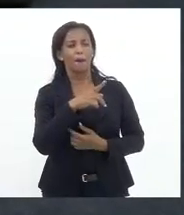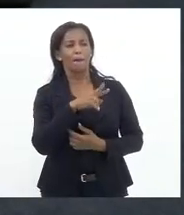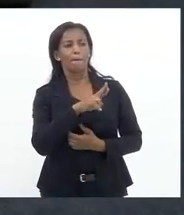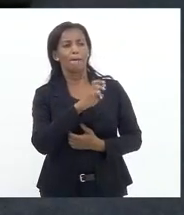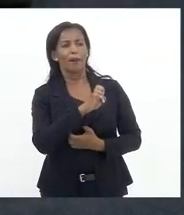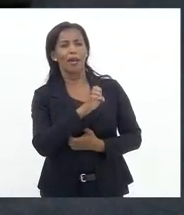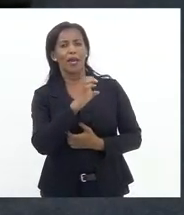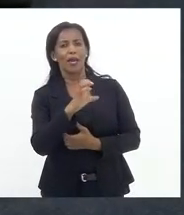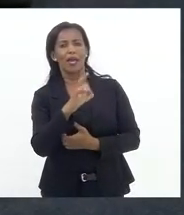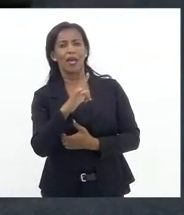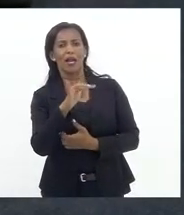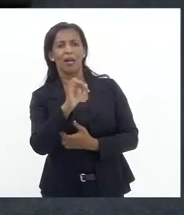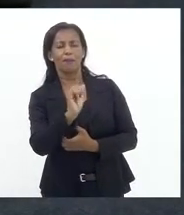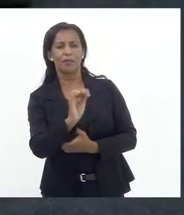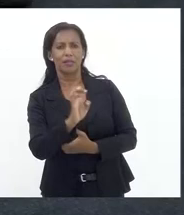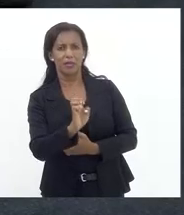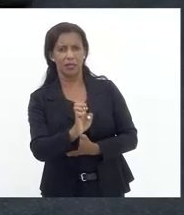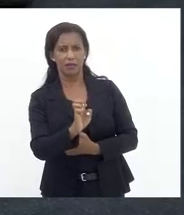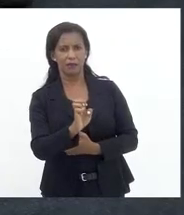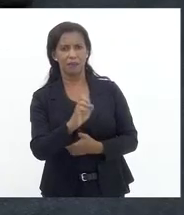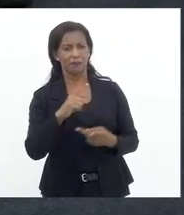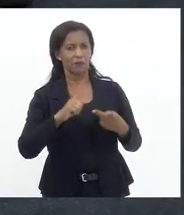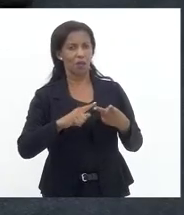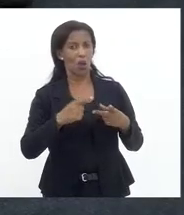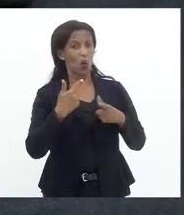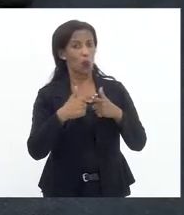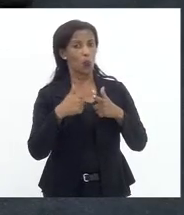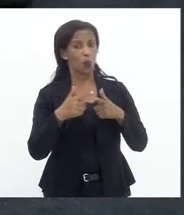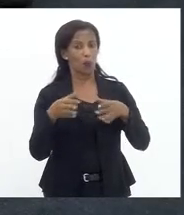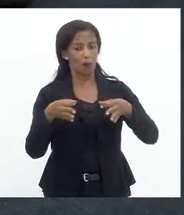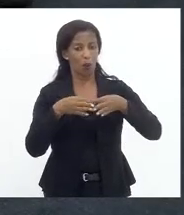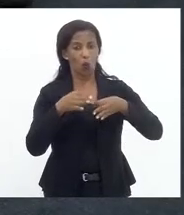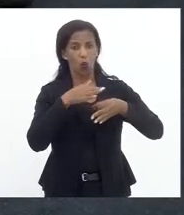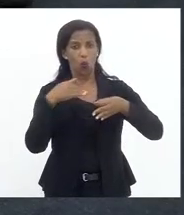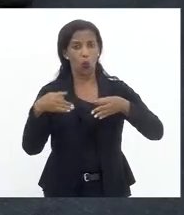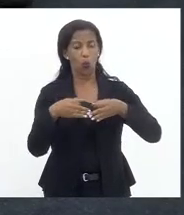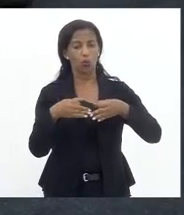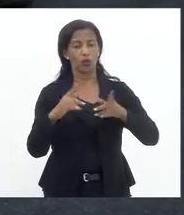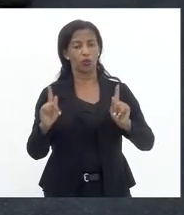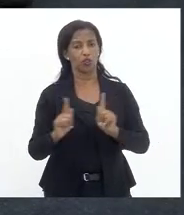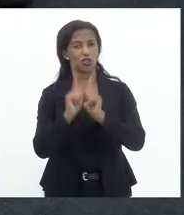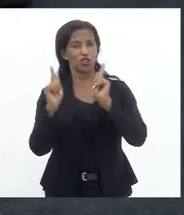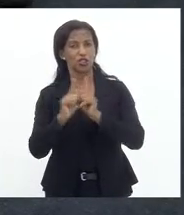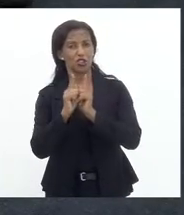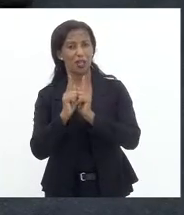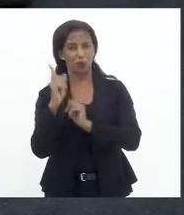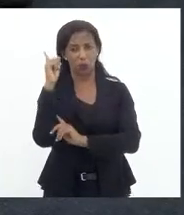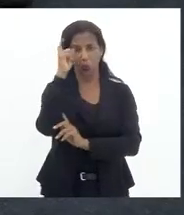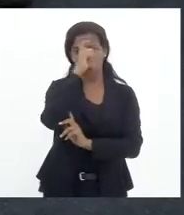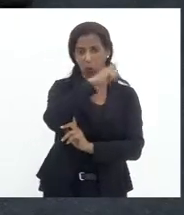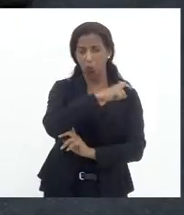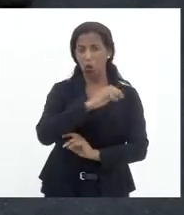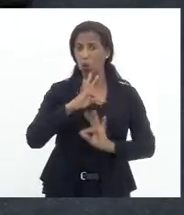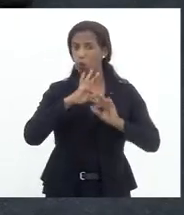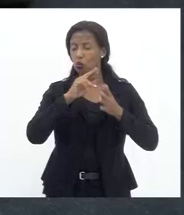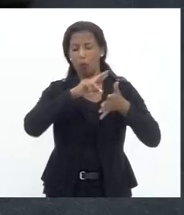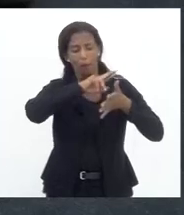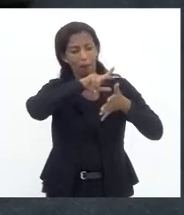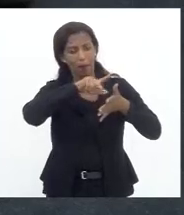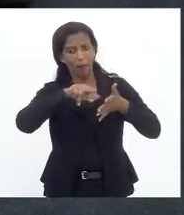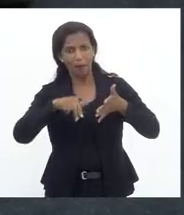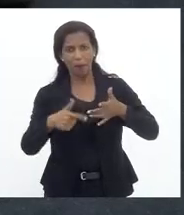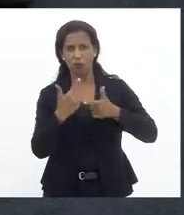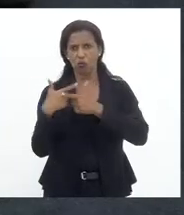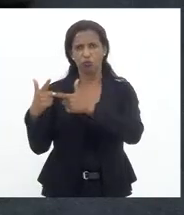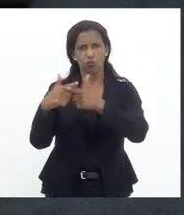ou deproporção pélvica fetal, gravidez de gêmeos complicadas, e aí são tantas as